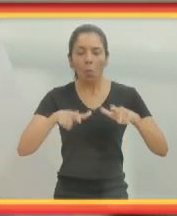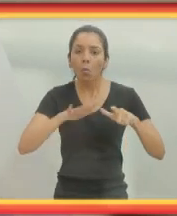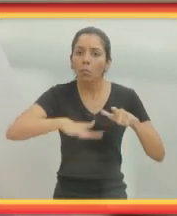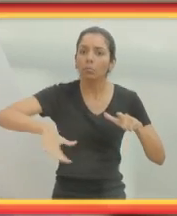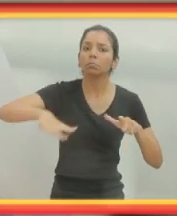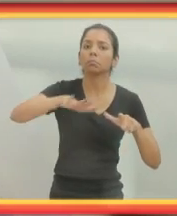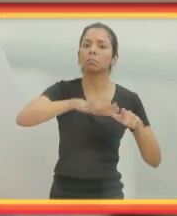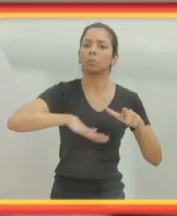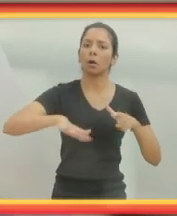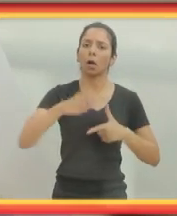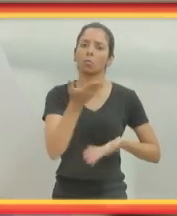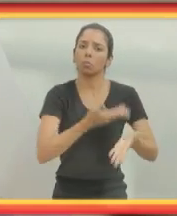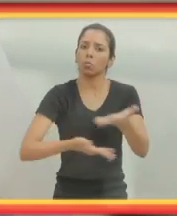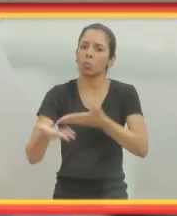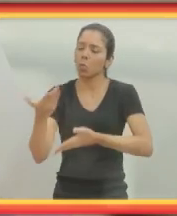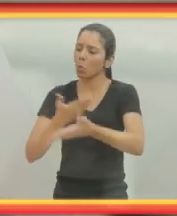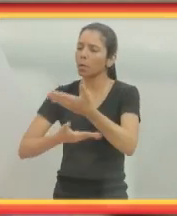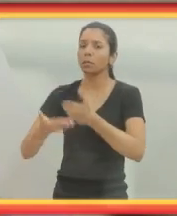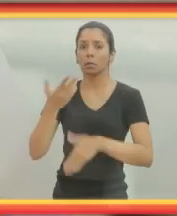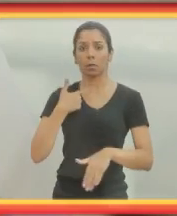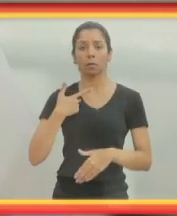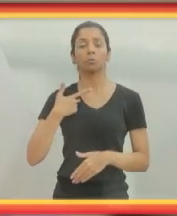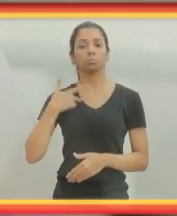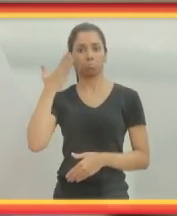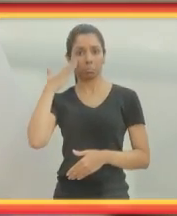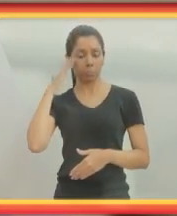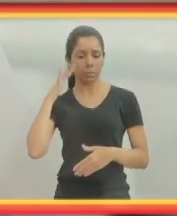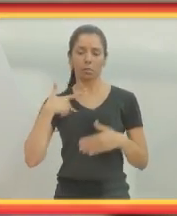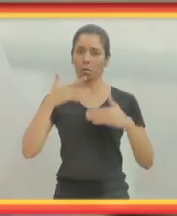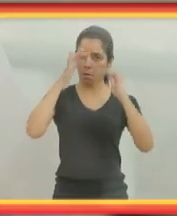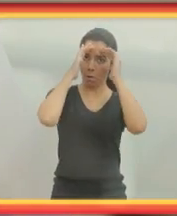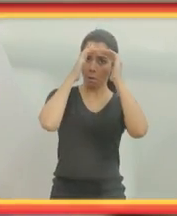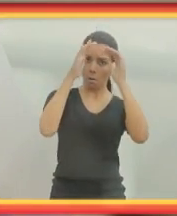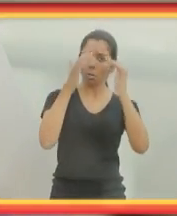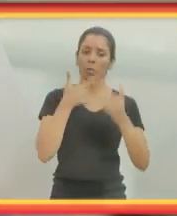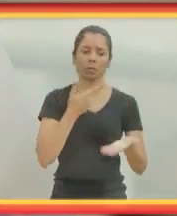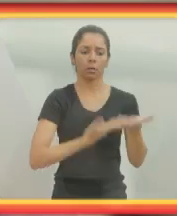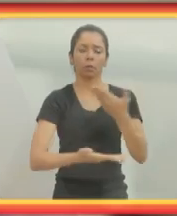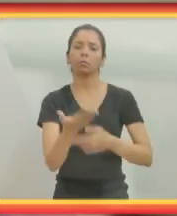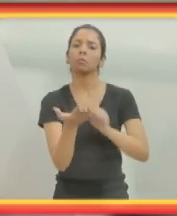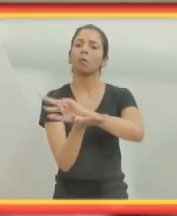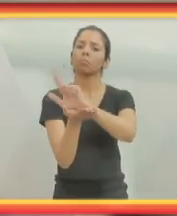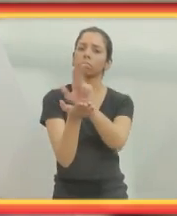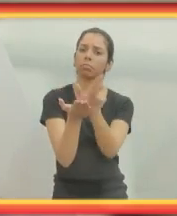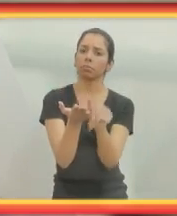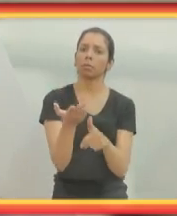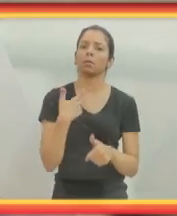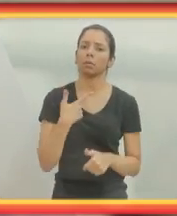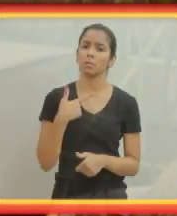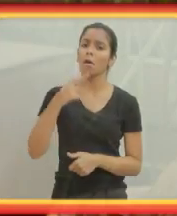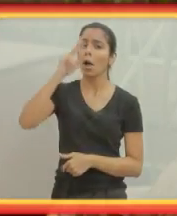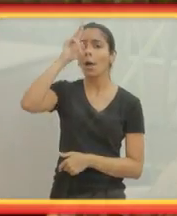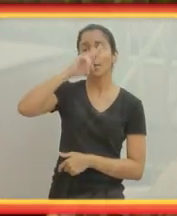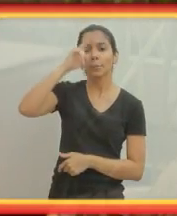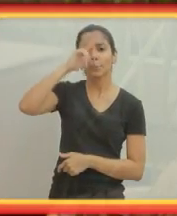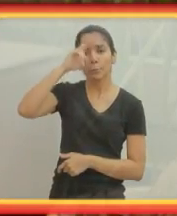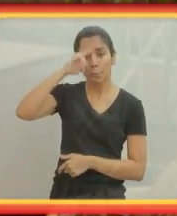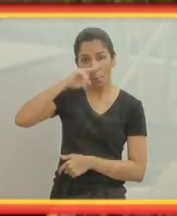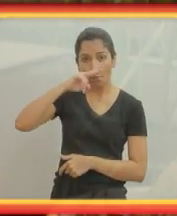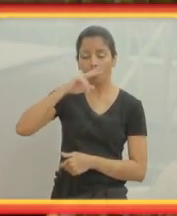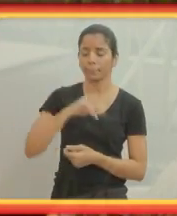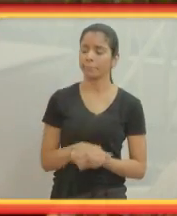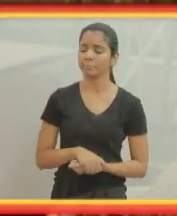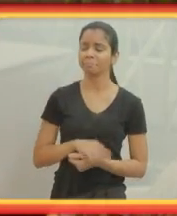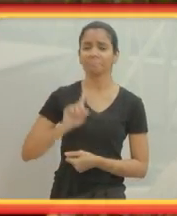construir um espaço de convivência compreendendo essa diversidade. Então, essa